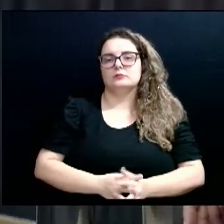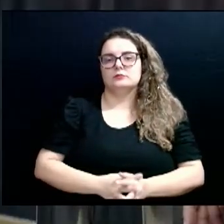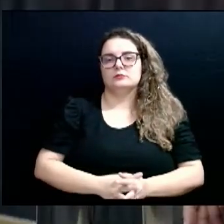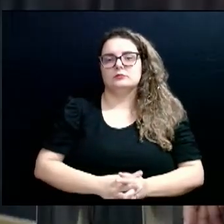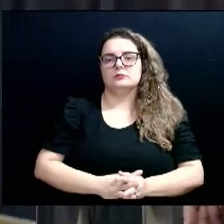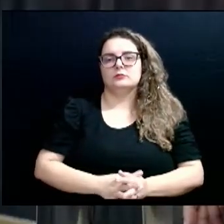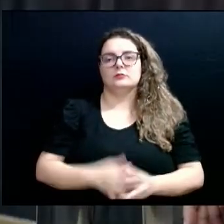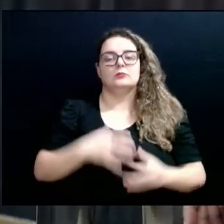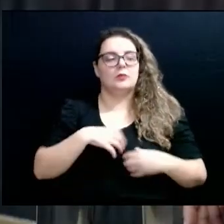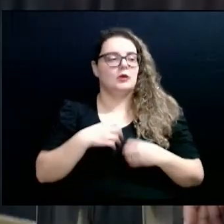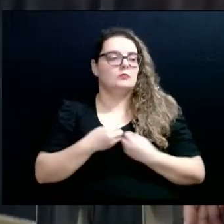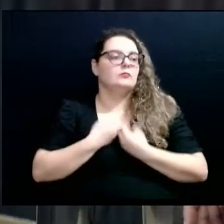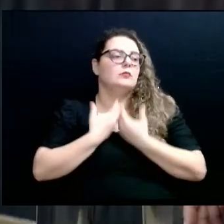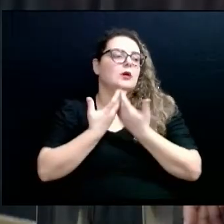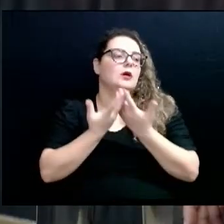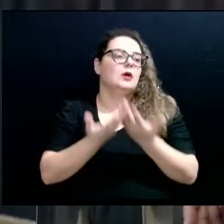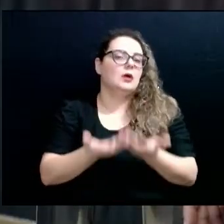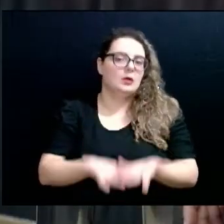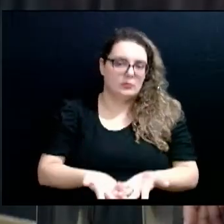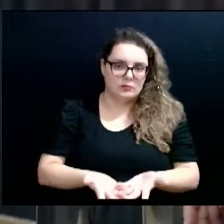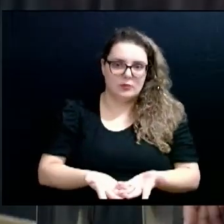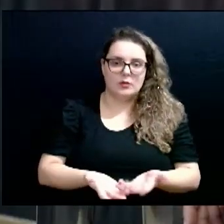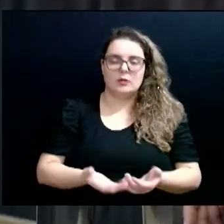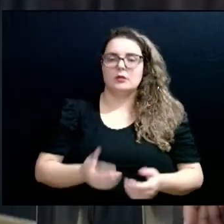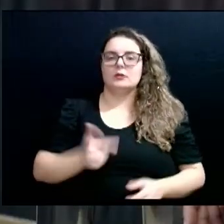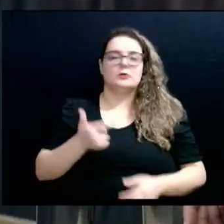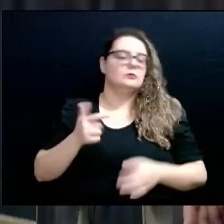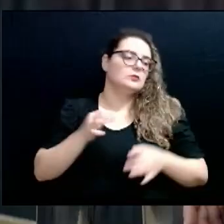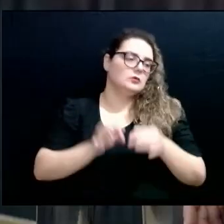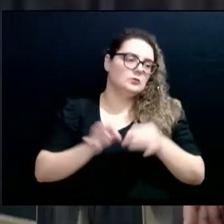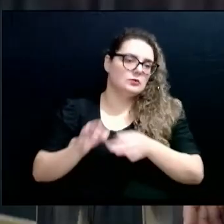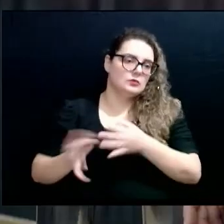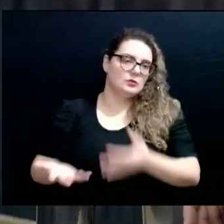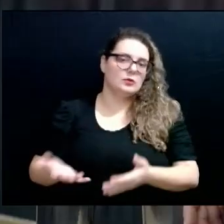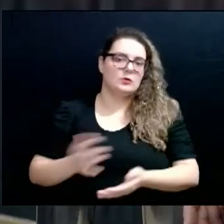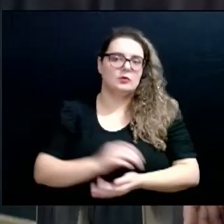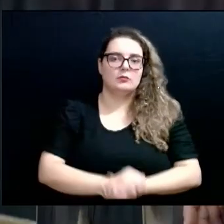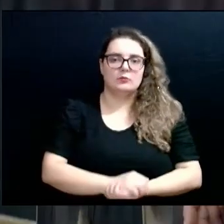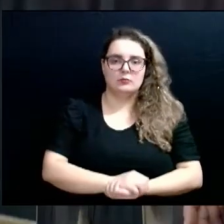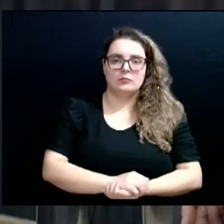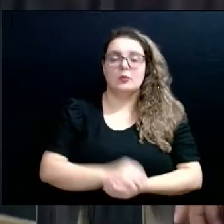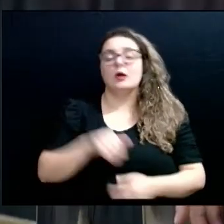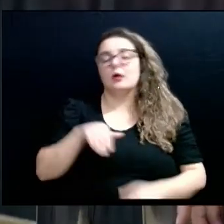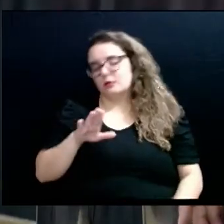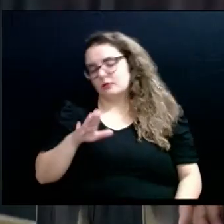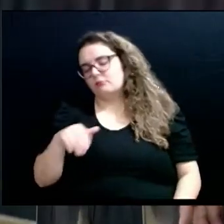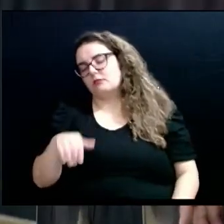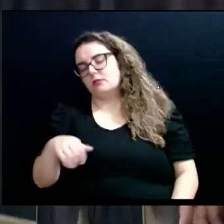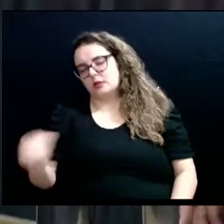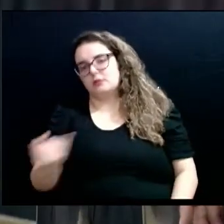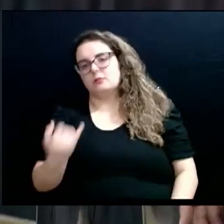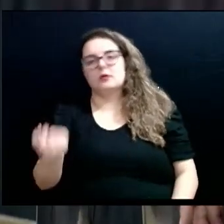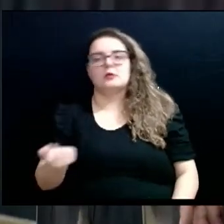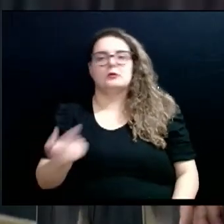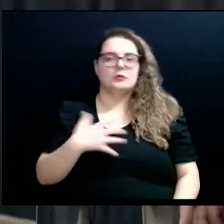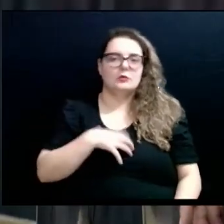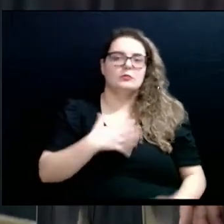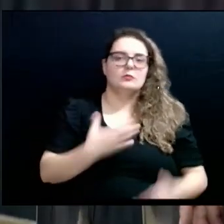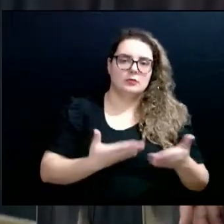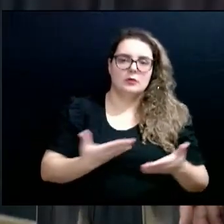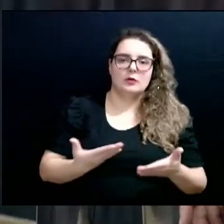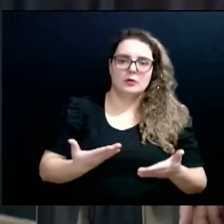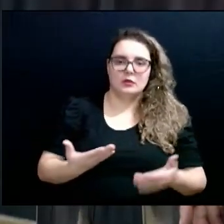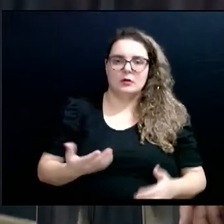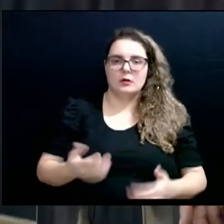para fora, sem julgamento, né? Acho que isso é mais importante do que a forma como isso vai